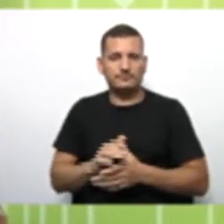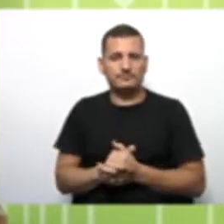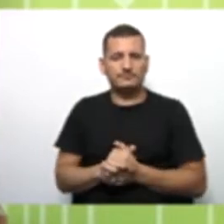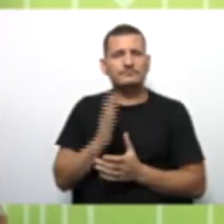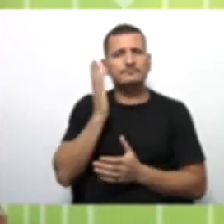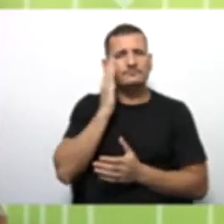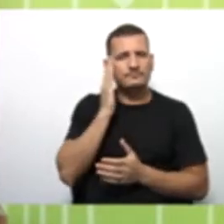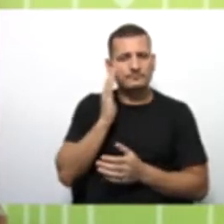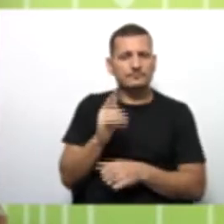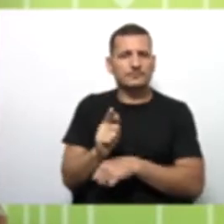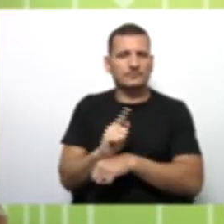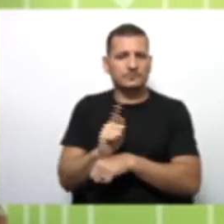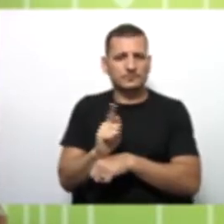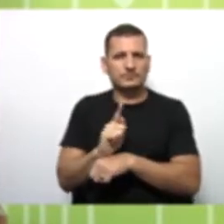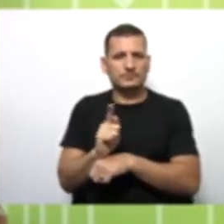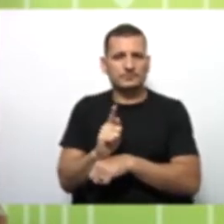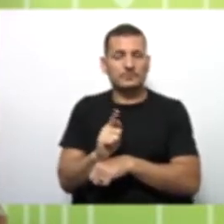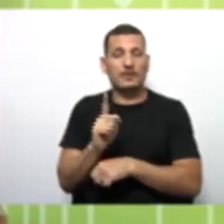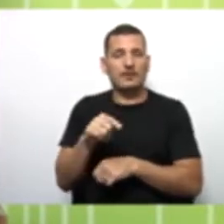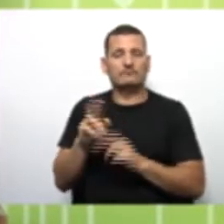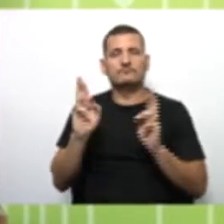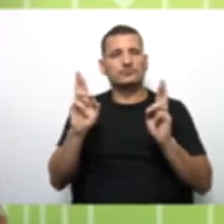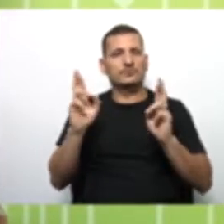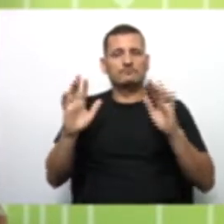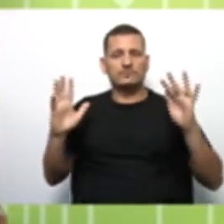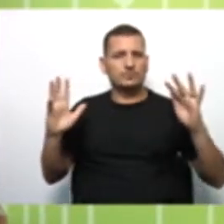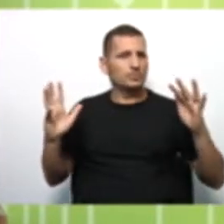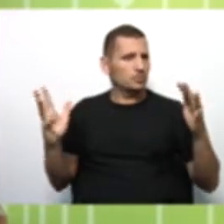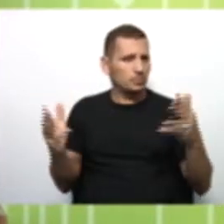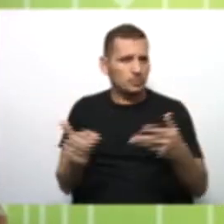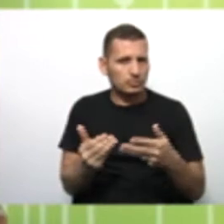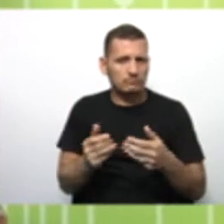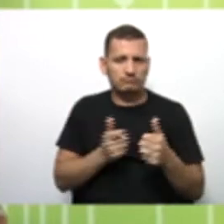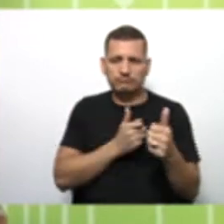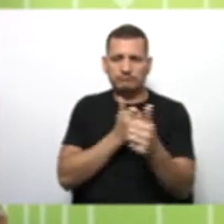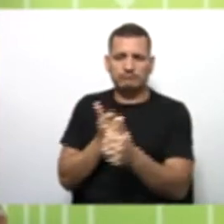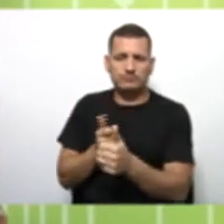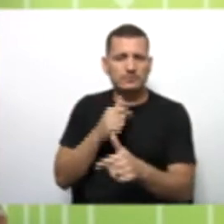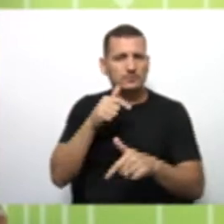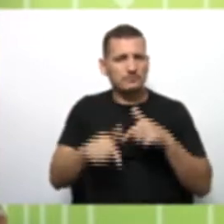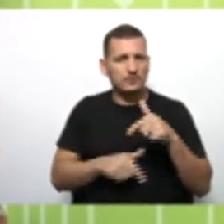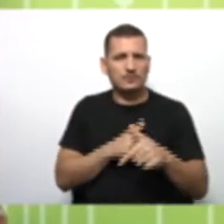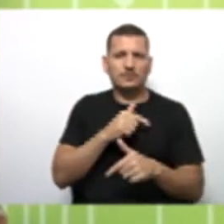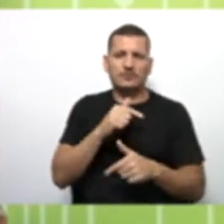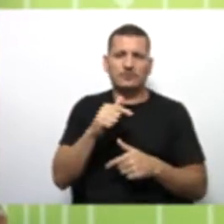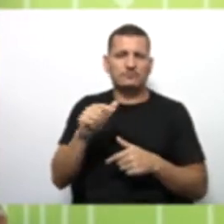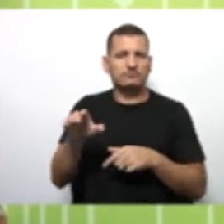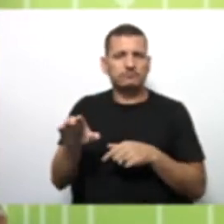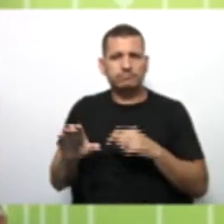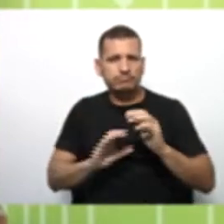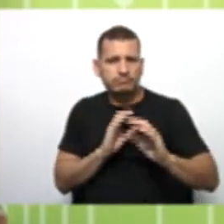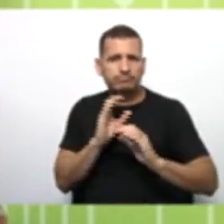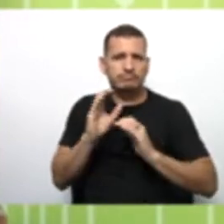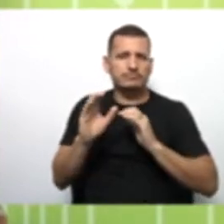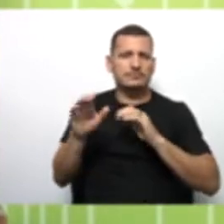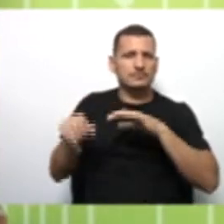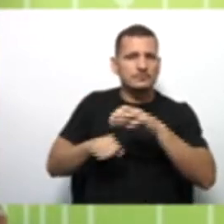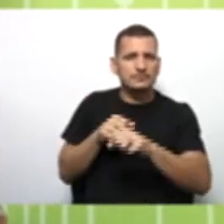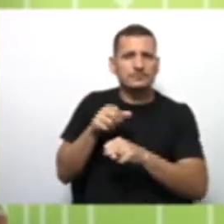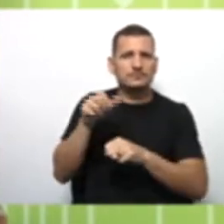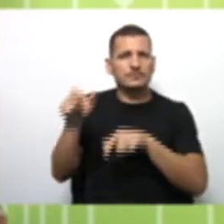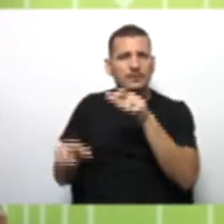sabe que o gestor, ele é o responsável por tudo, né? Por acompanhar todas as atividades, captar crédito, captar clientes e por aí